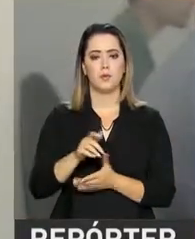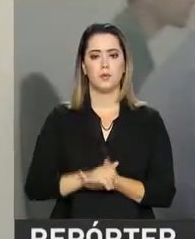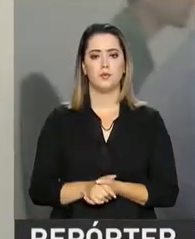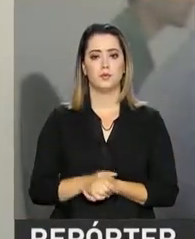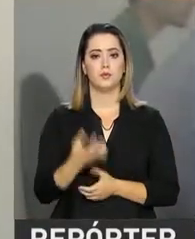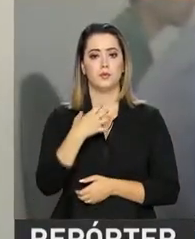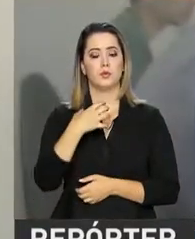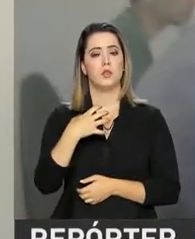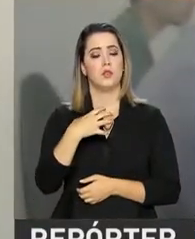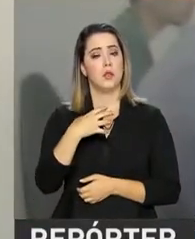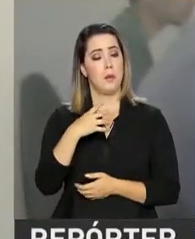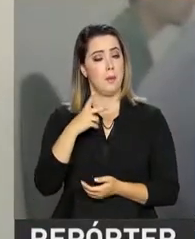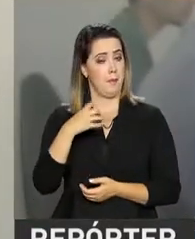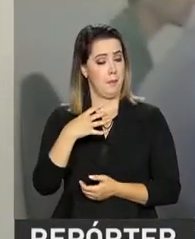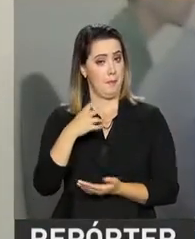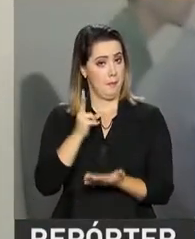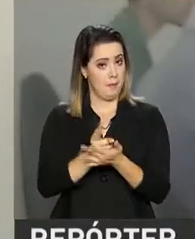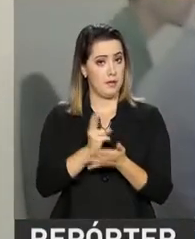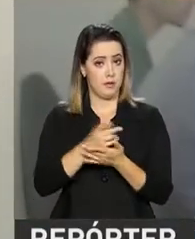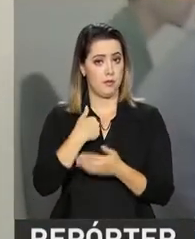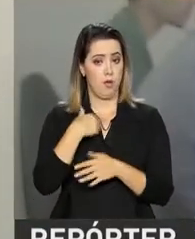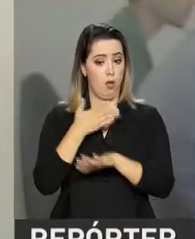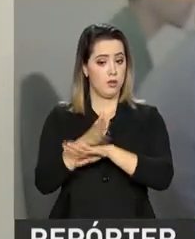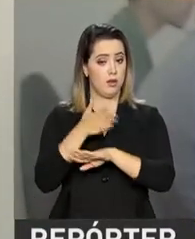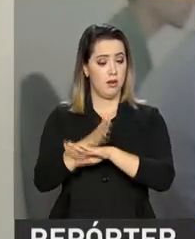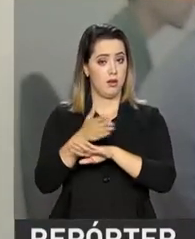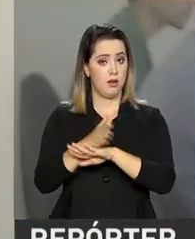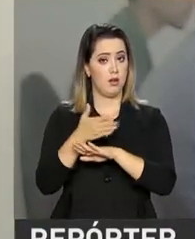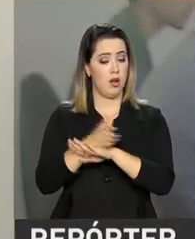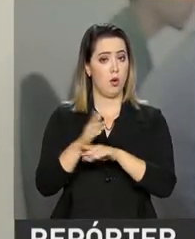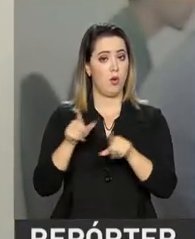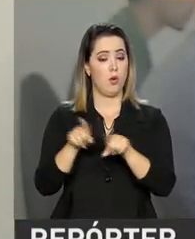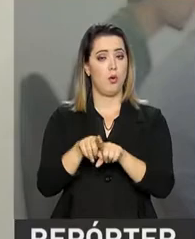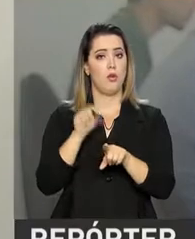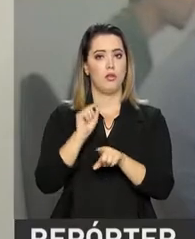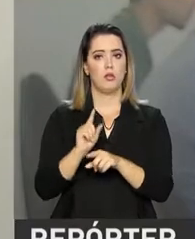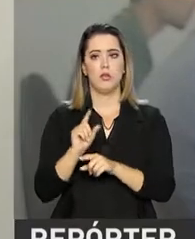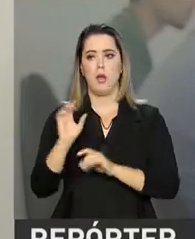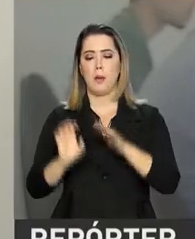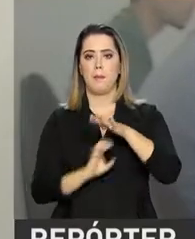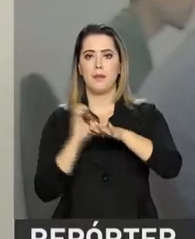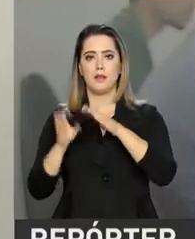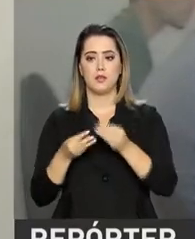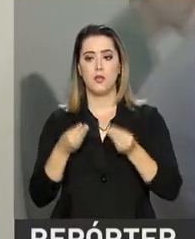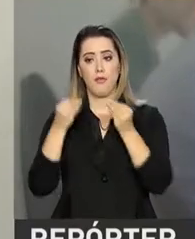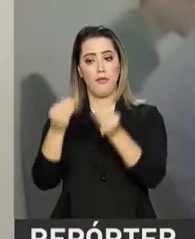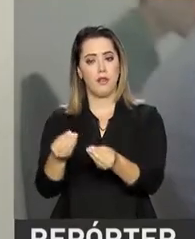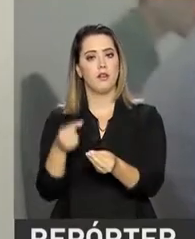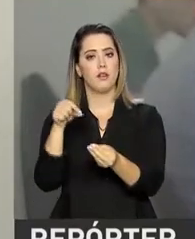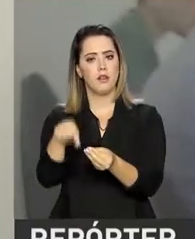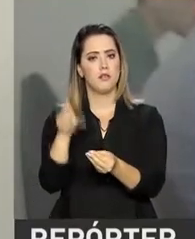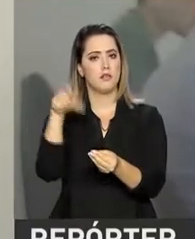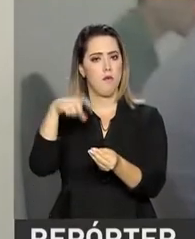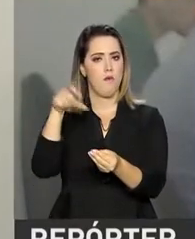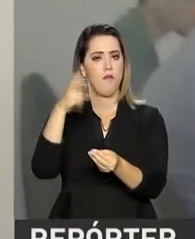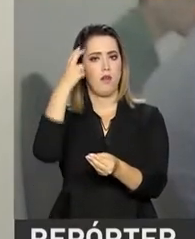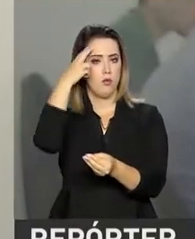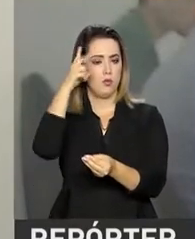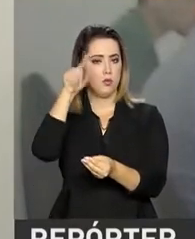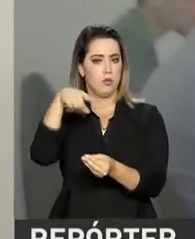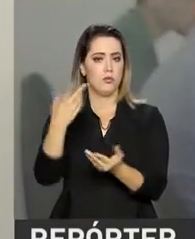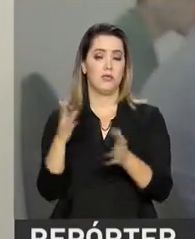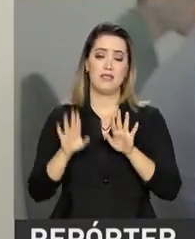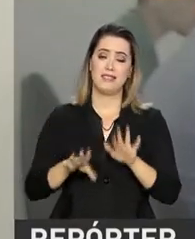só como funciona como mesmo estagiário por que essa empresa é uma das poucas empresas que eu vi que o estagiário recebe uma agricultura que não é sempre que está já a